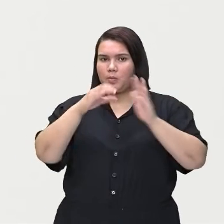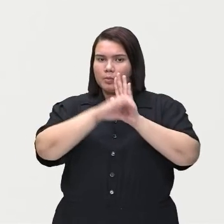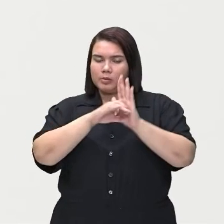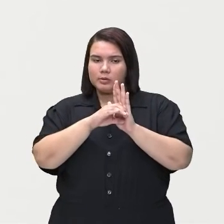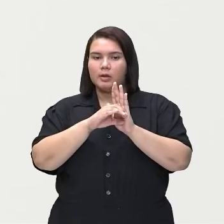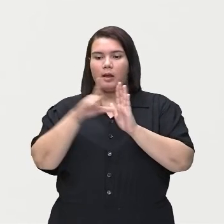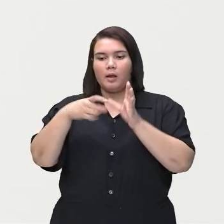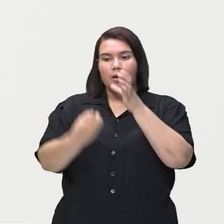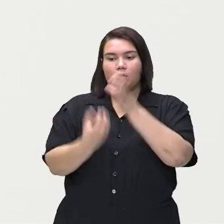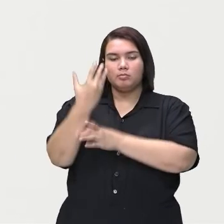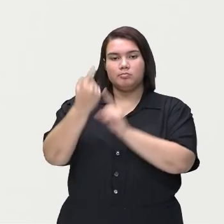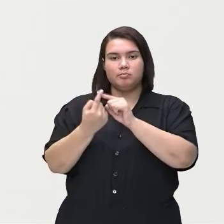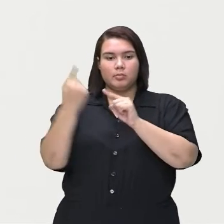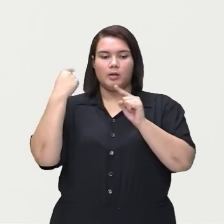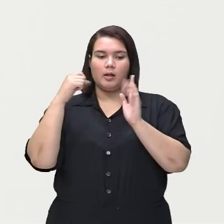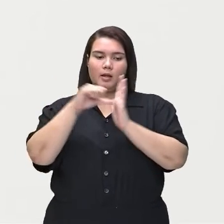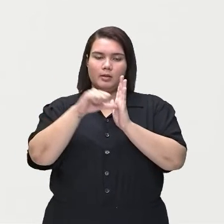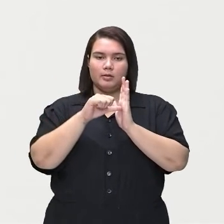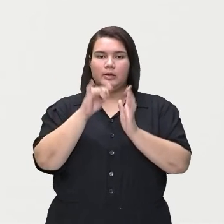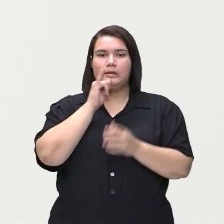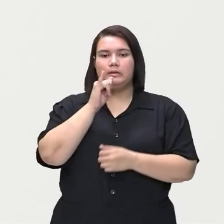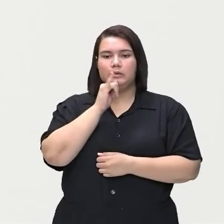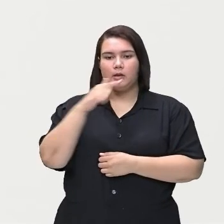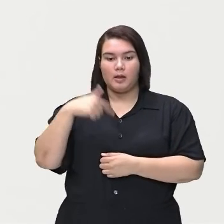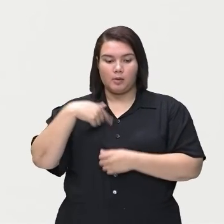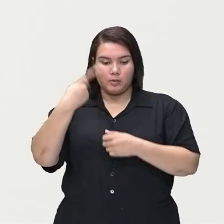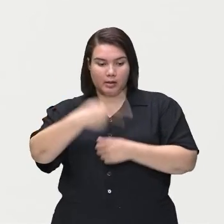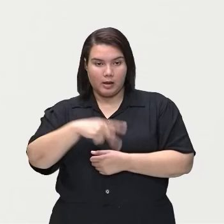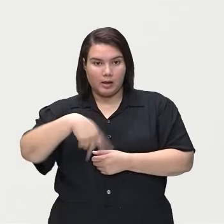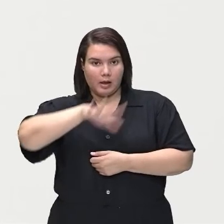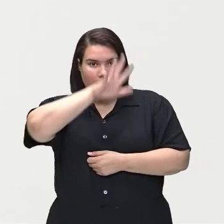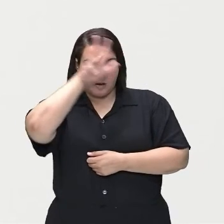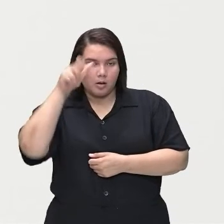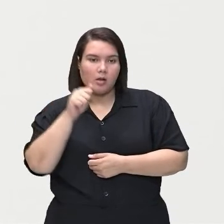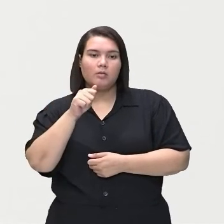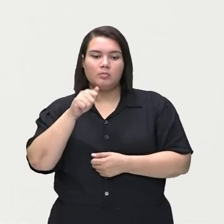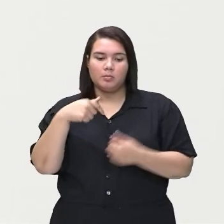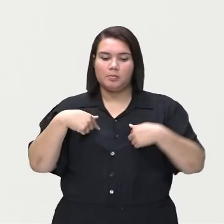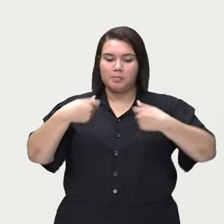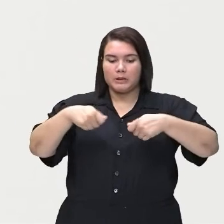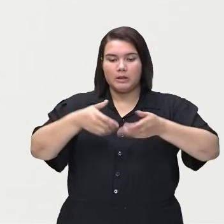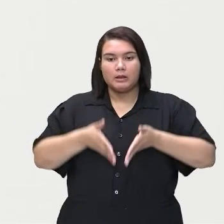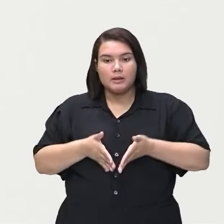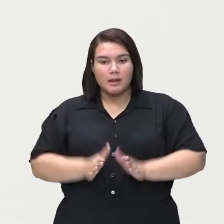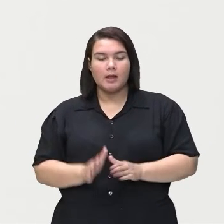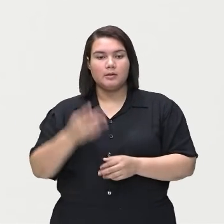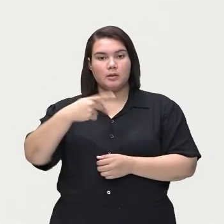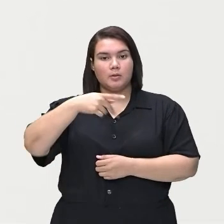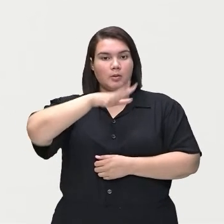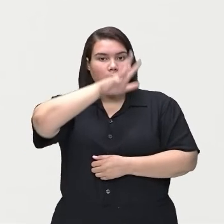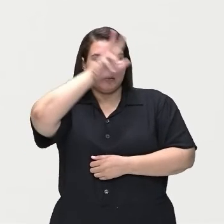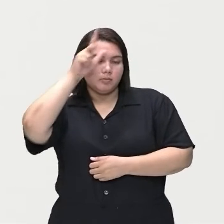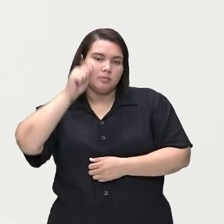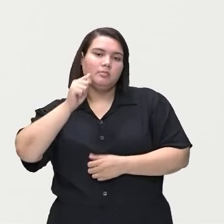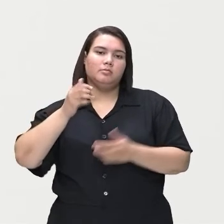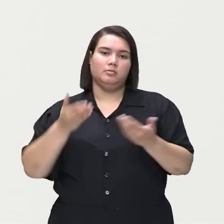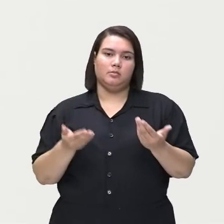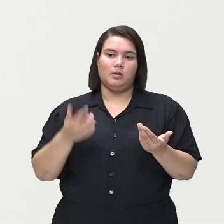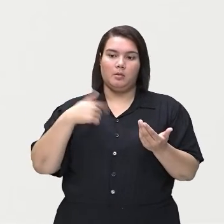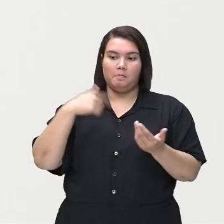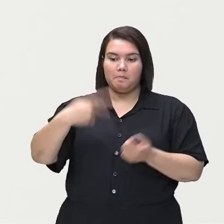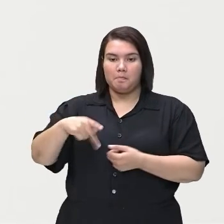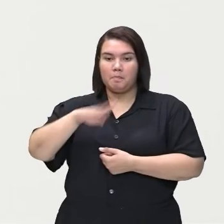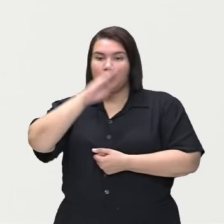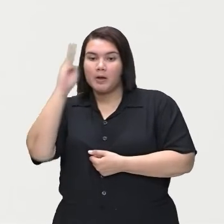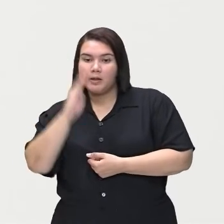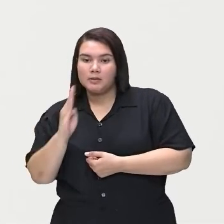não é? Para mim ser amazonense, eu tenho que ter nascido no Amazonas. Para mim ser brasileiro,